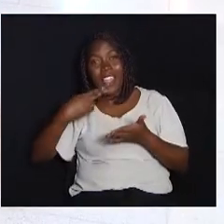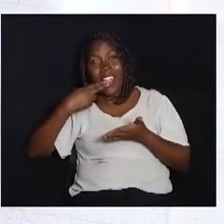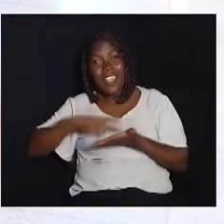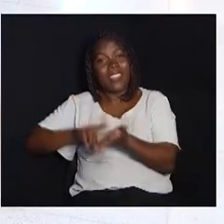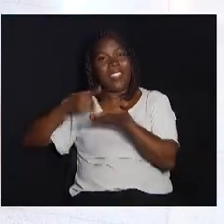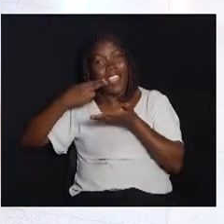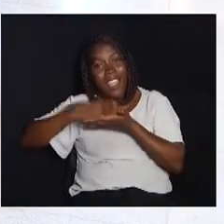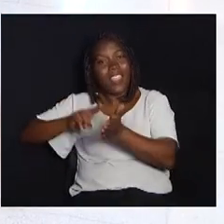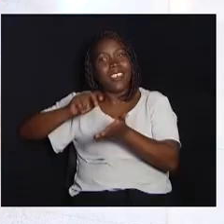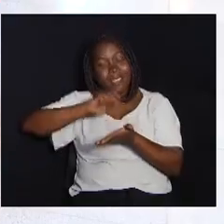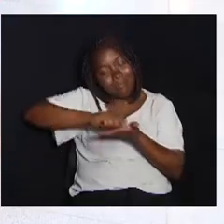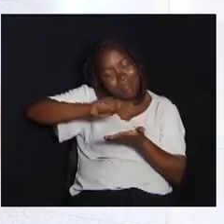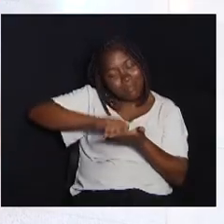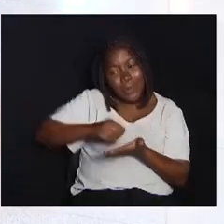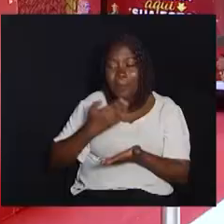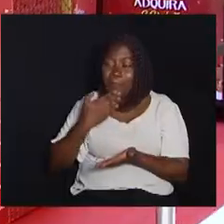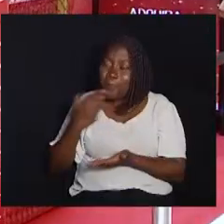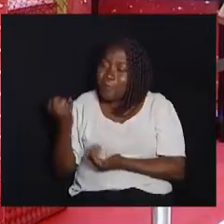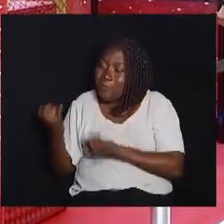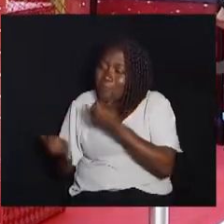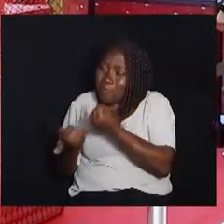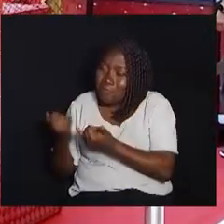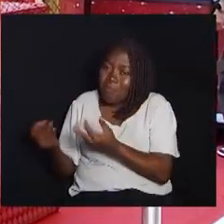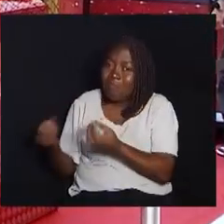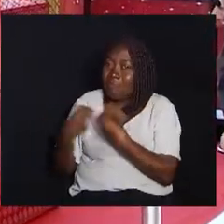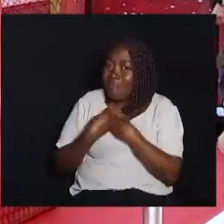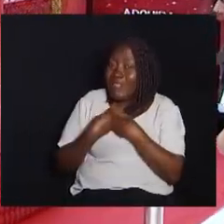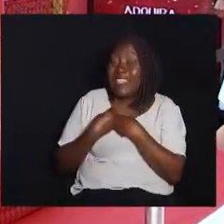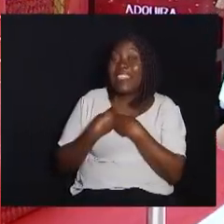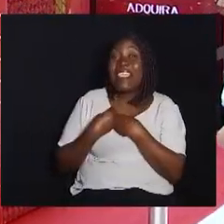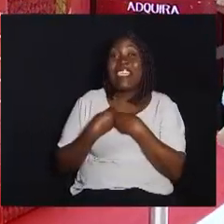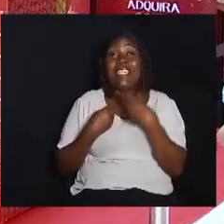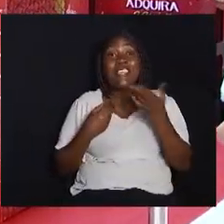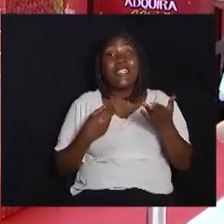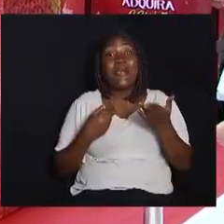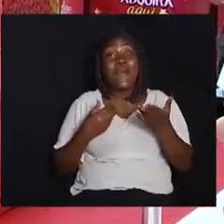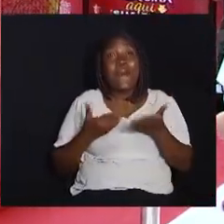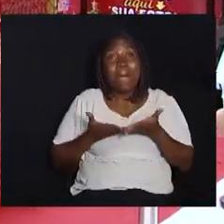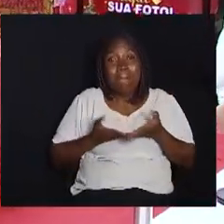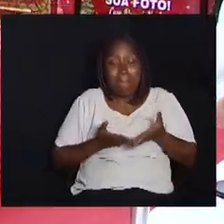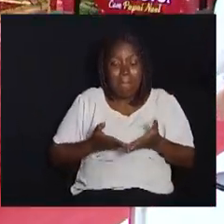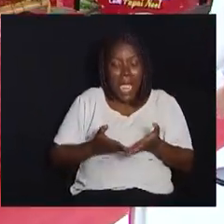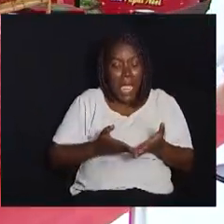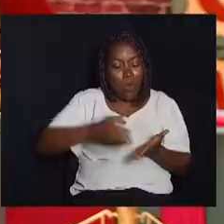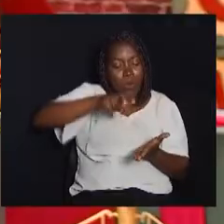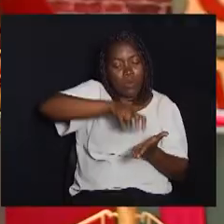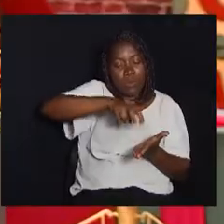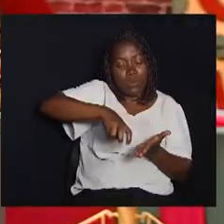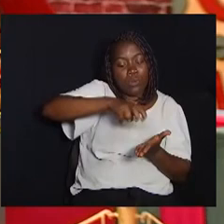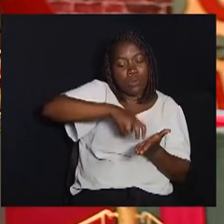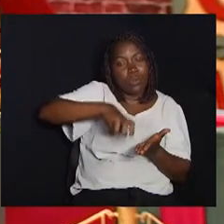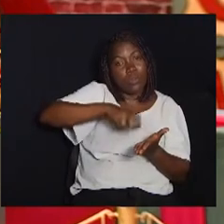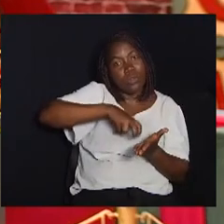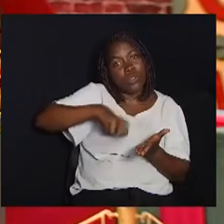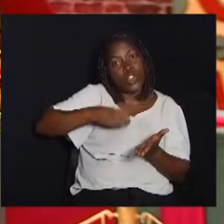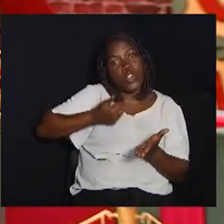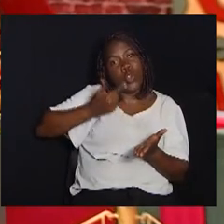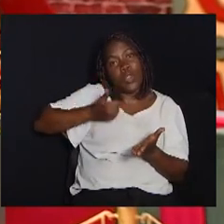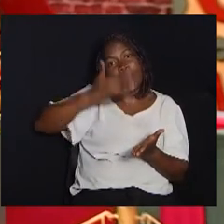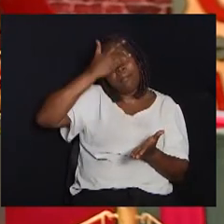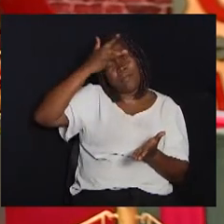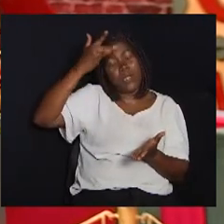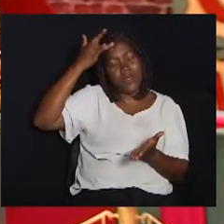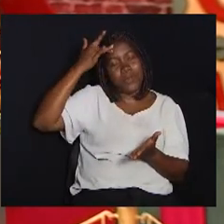as cartinhas dos pedidos dos presentes. E um barco viking com capacidade para 12 pessoas com bilheteria. Pensando na inclusão,